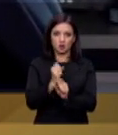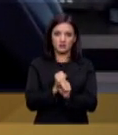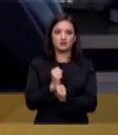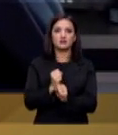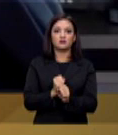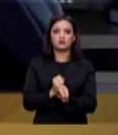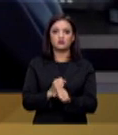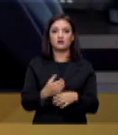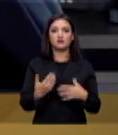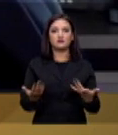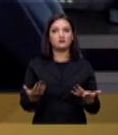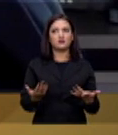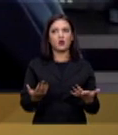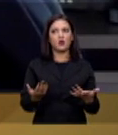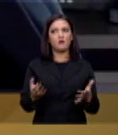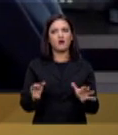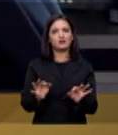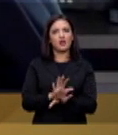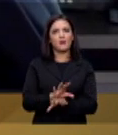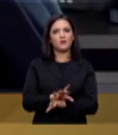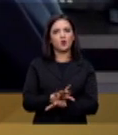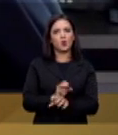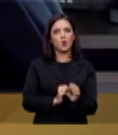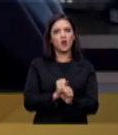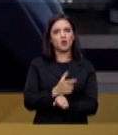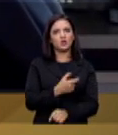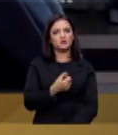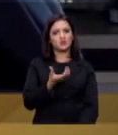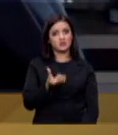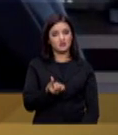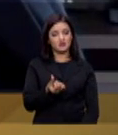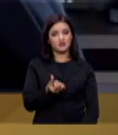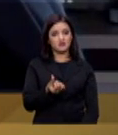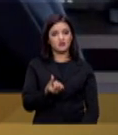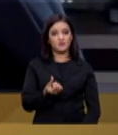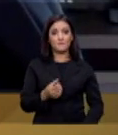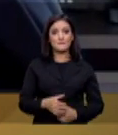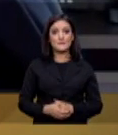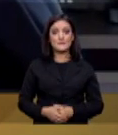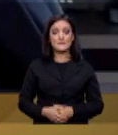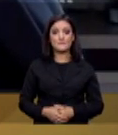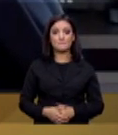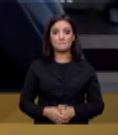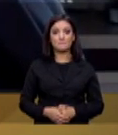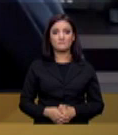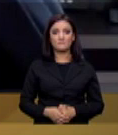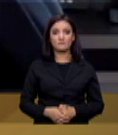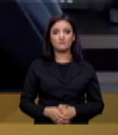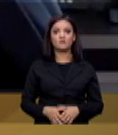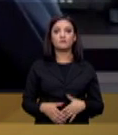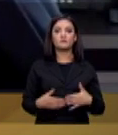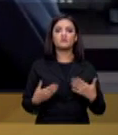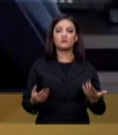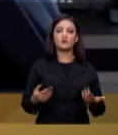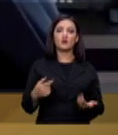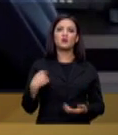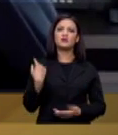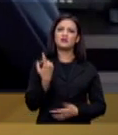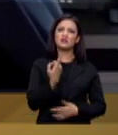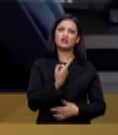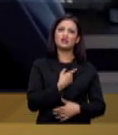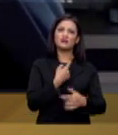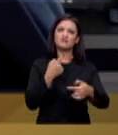Então, deveria ter acabado em 2016. De modo que, se nós estamos discutindo esse ponto